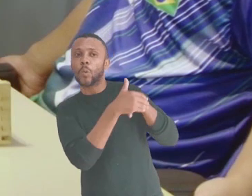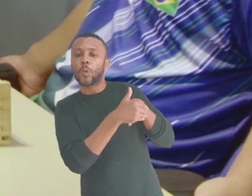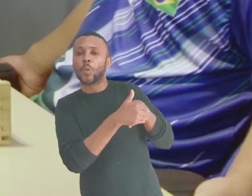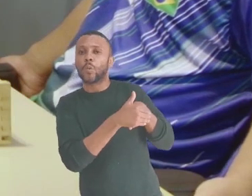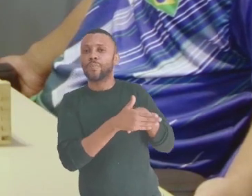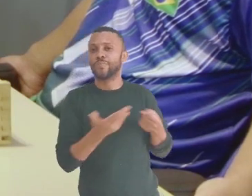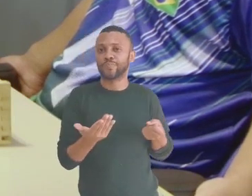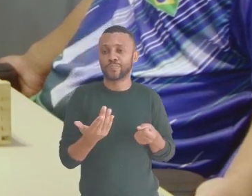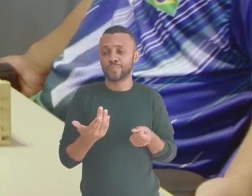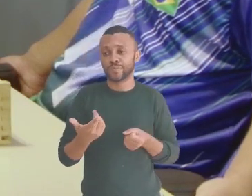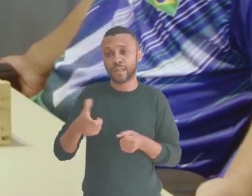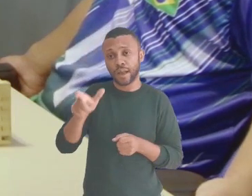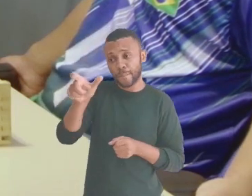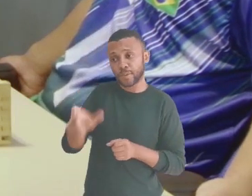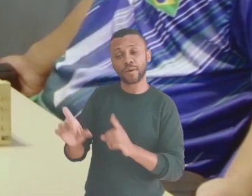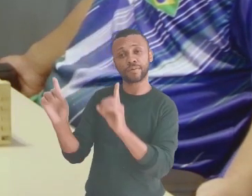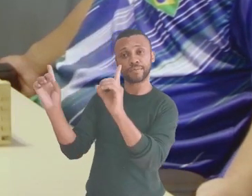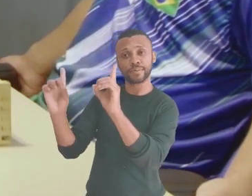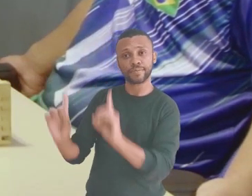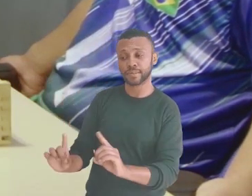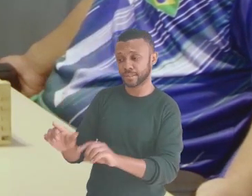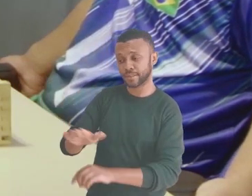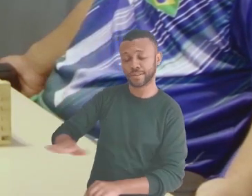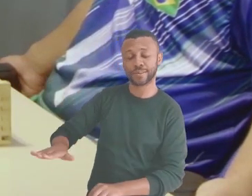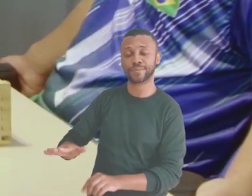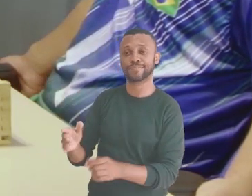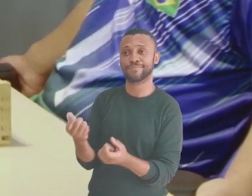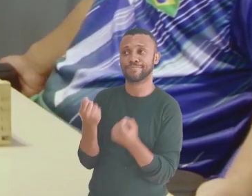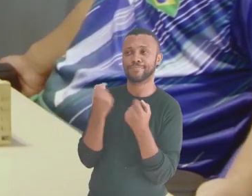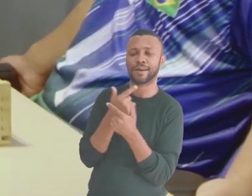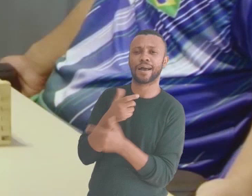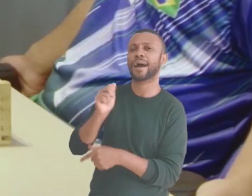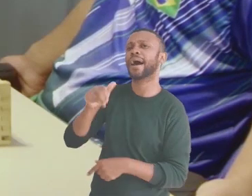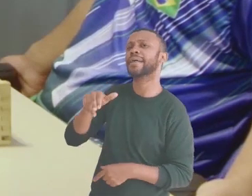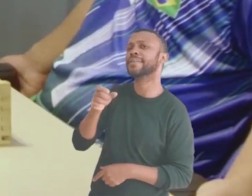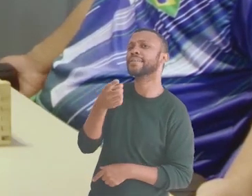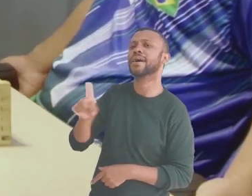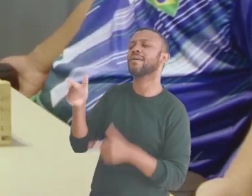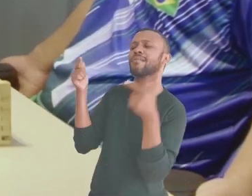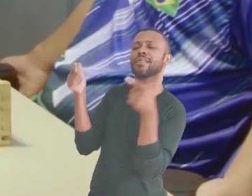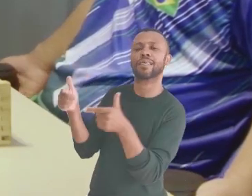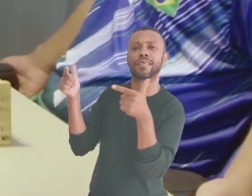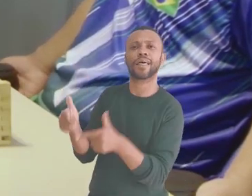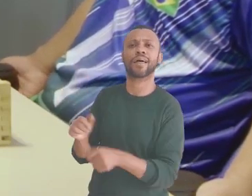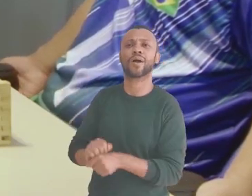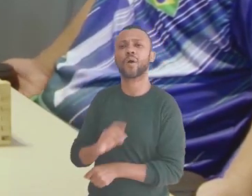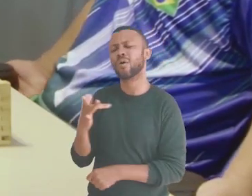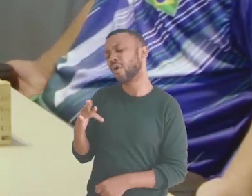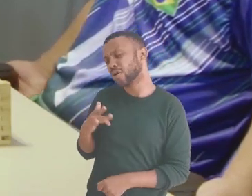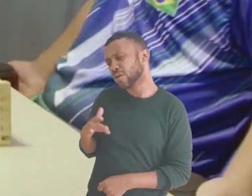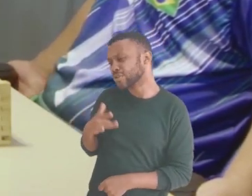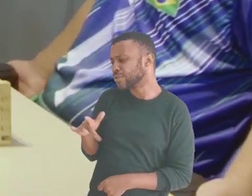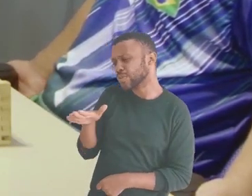pessoa com nanismo era tratada como o anão. Tá? Isso. Como eterna criança,